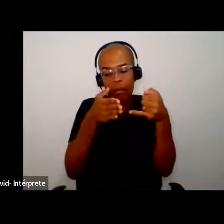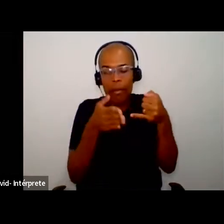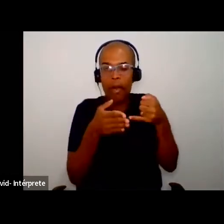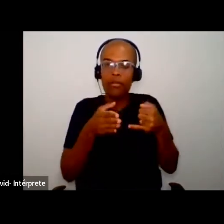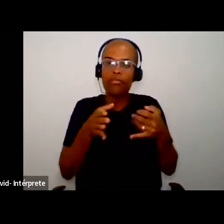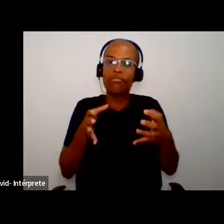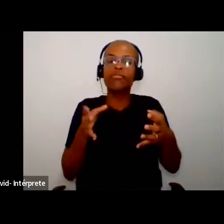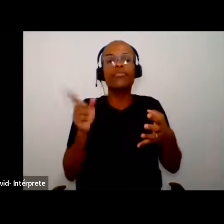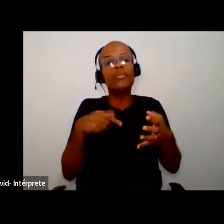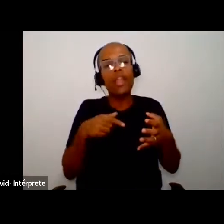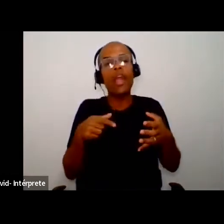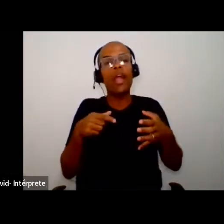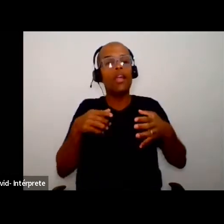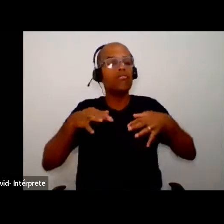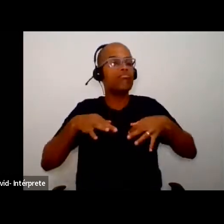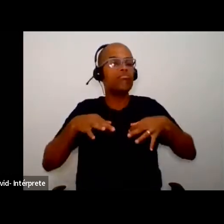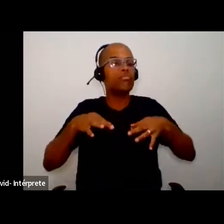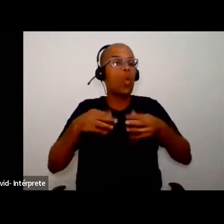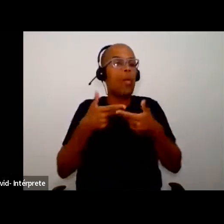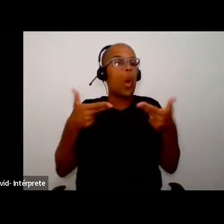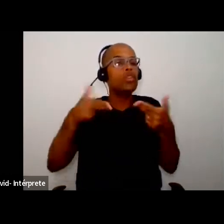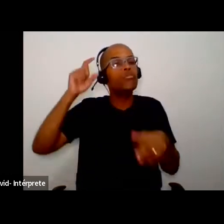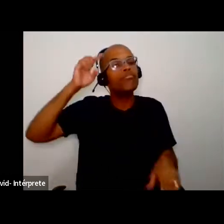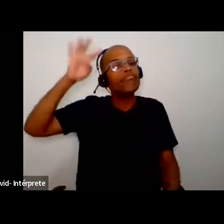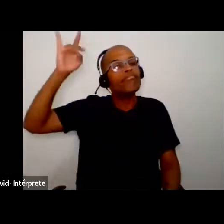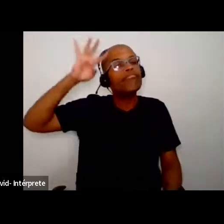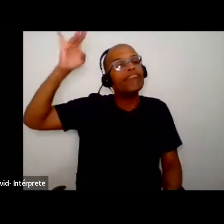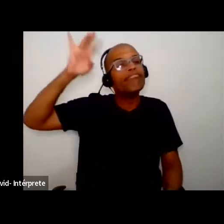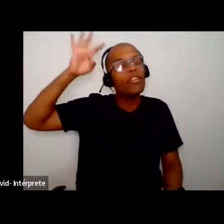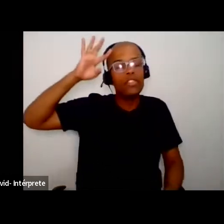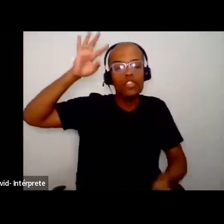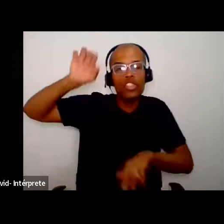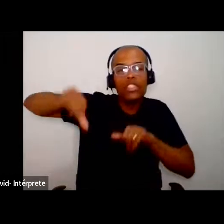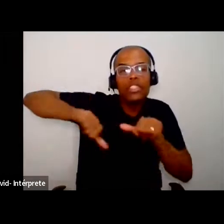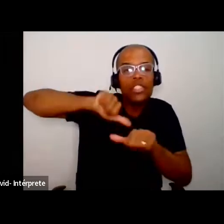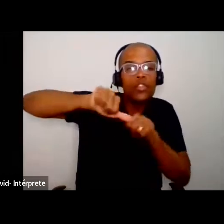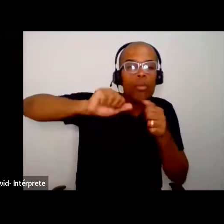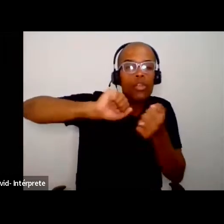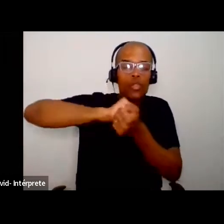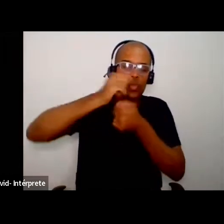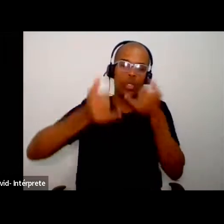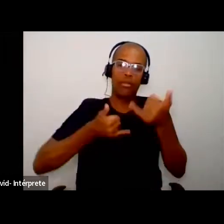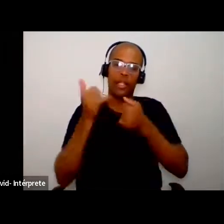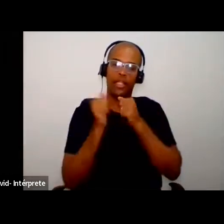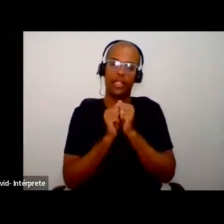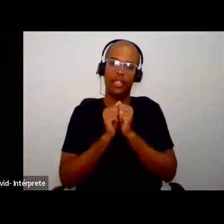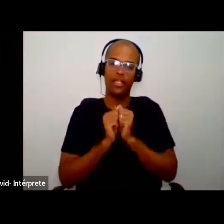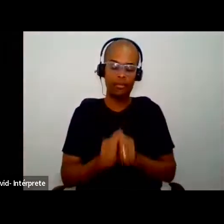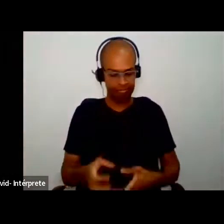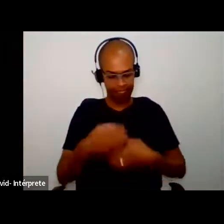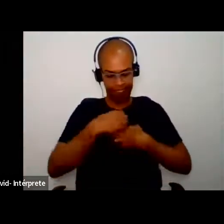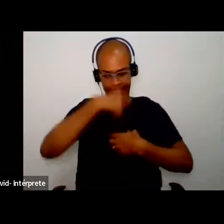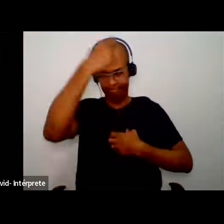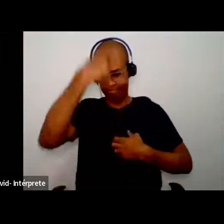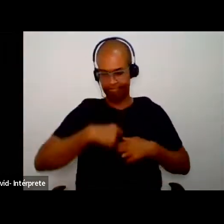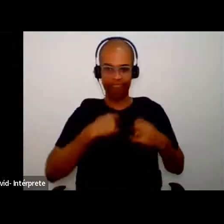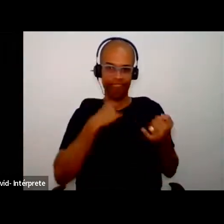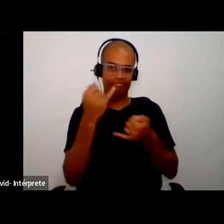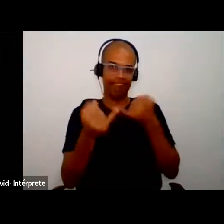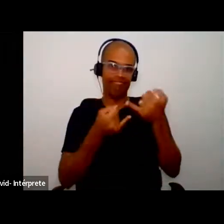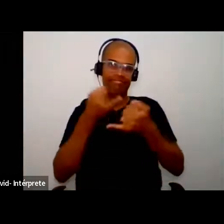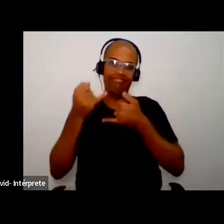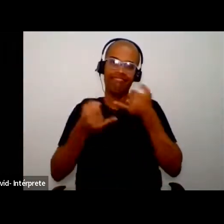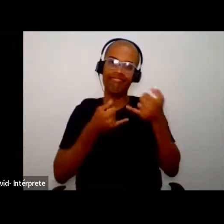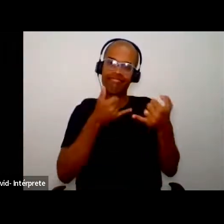de um tecido maior, né, para refletir e transformar brincando, nesse ser brincante que há, deslizando